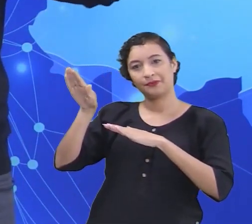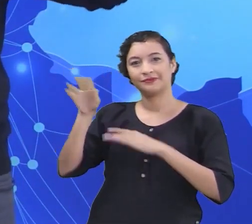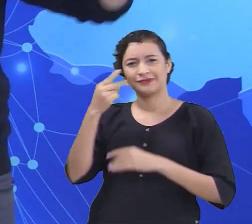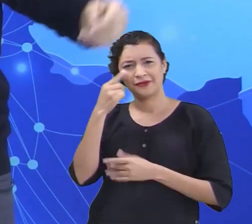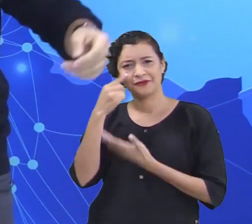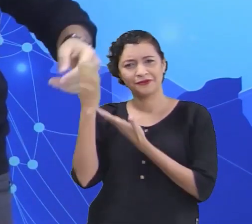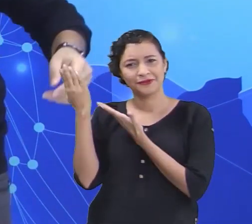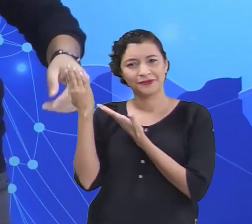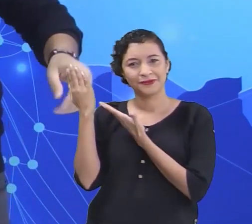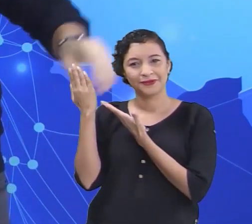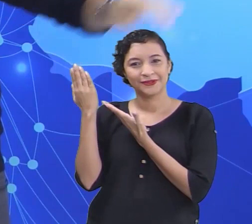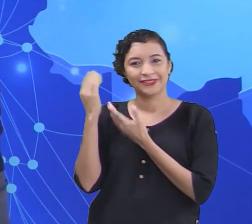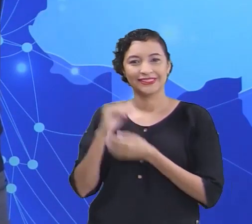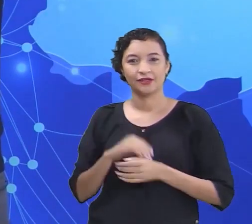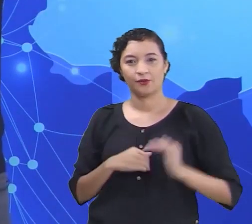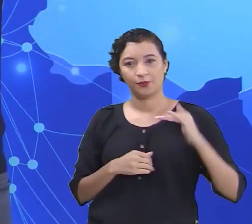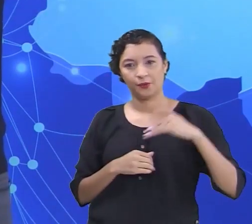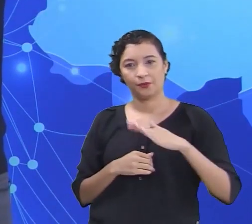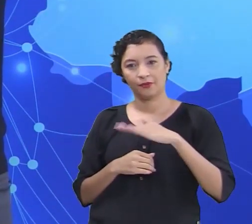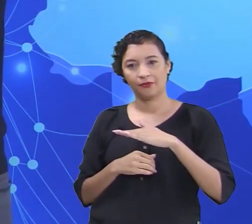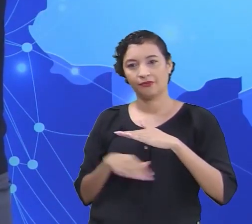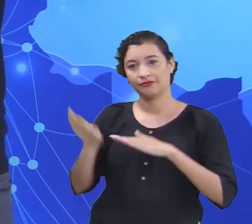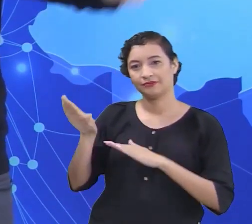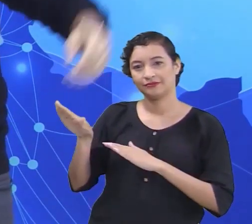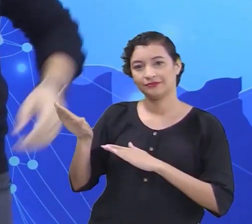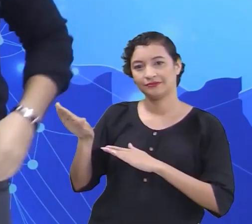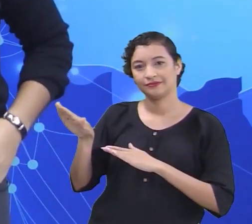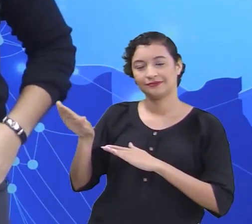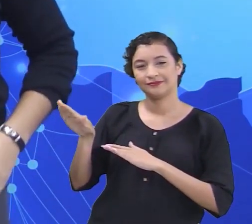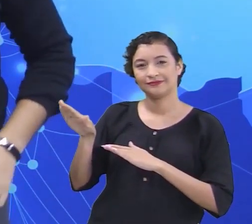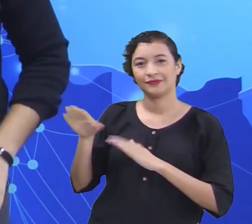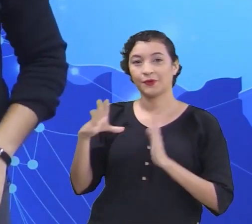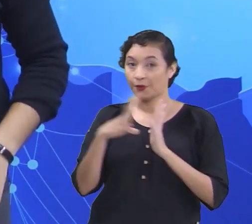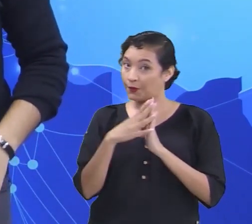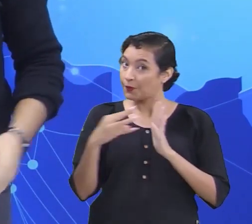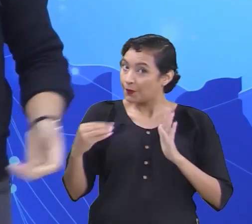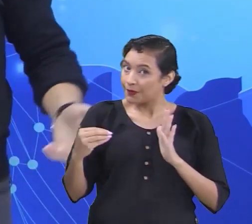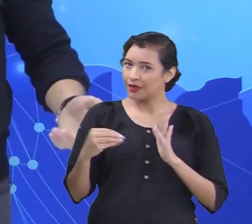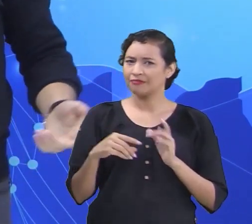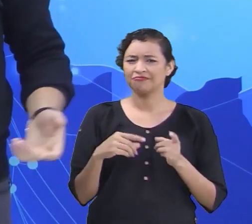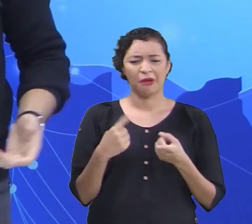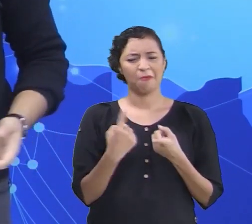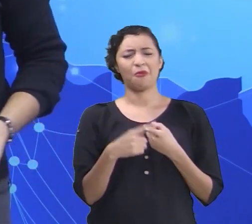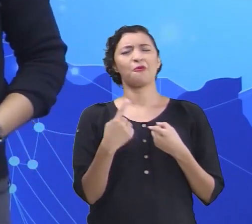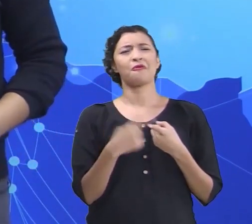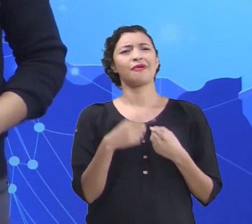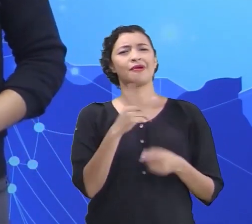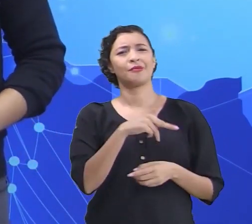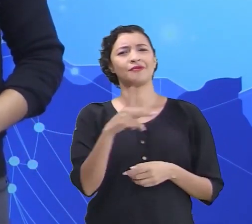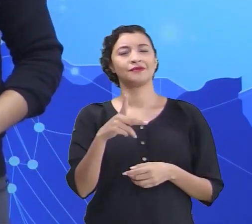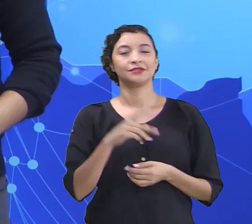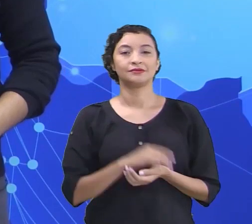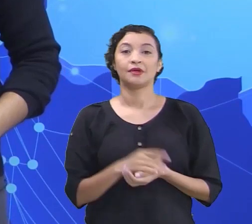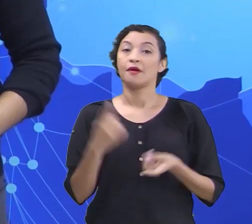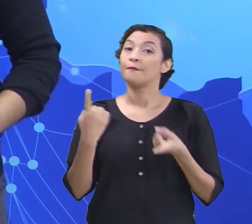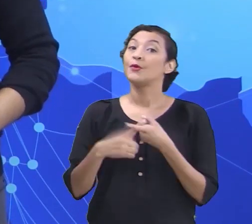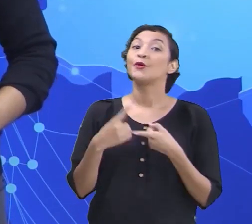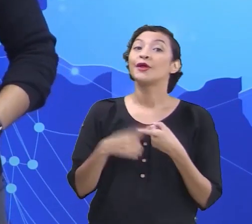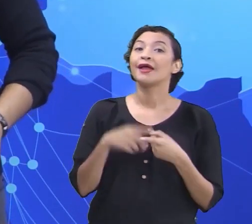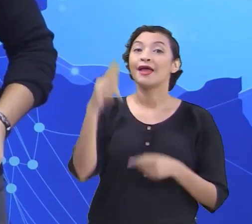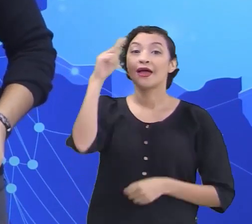Não entendi. Ondinha, levanta o braço. Para que nós estamos fazendo isso, professor? Porque a